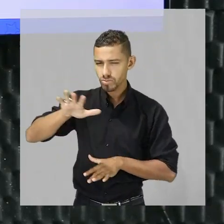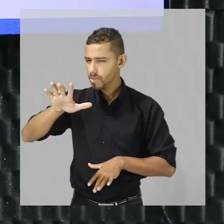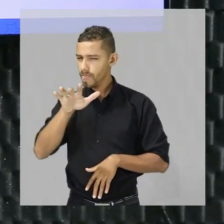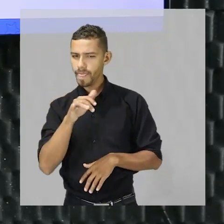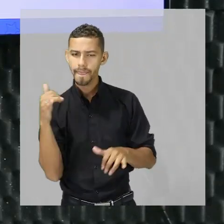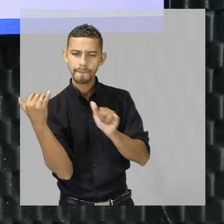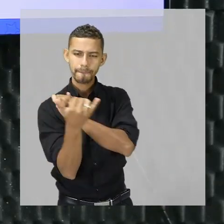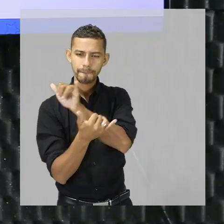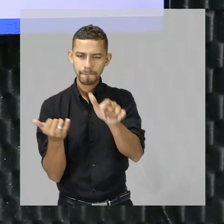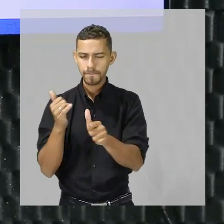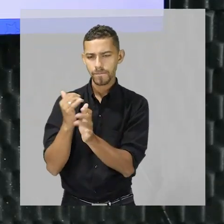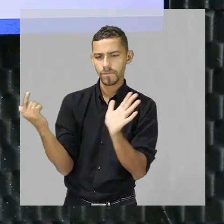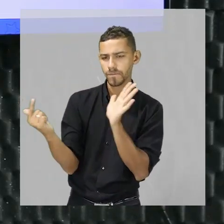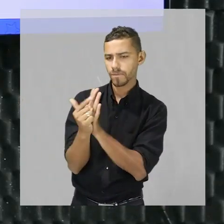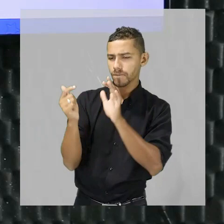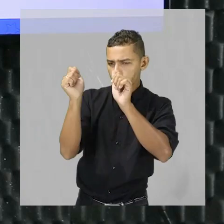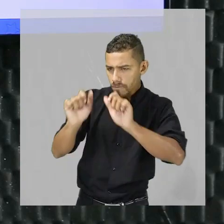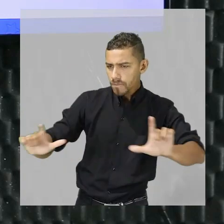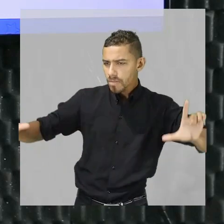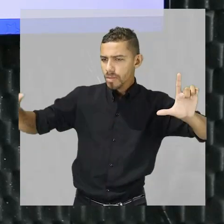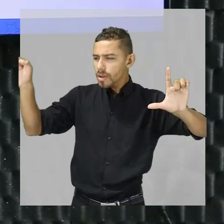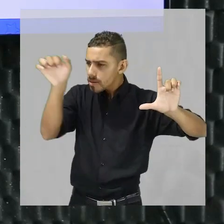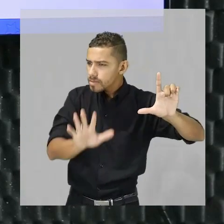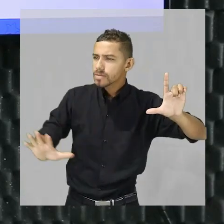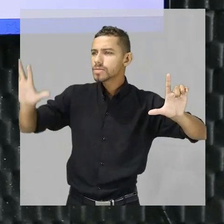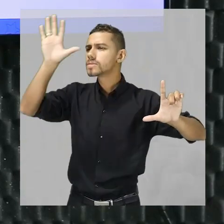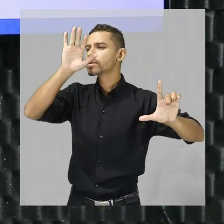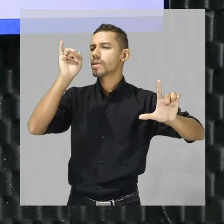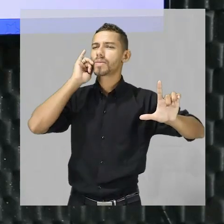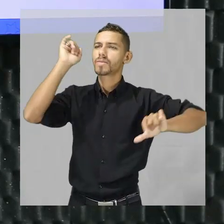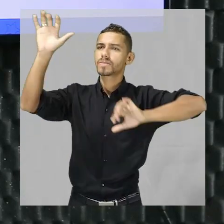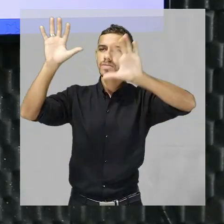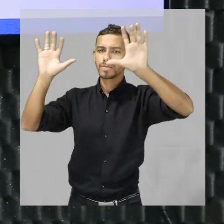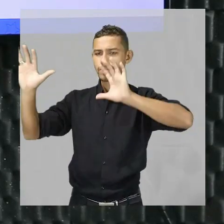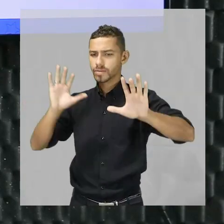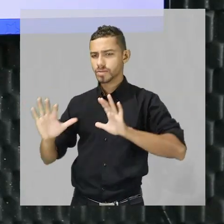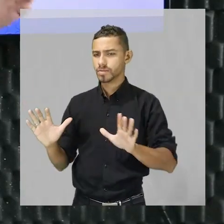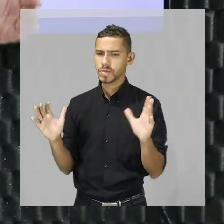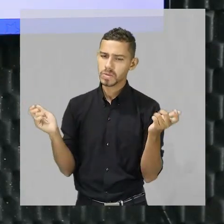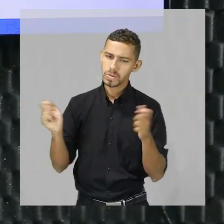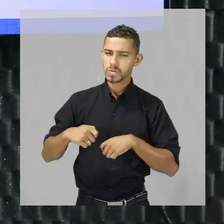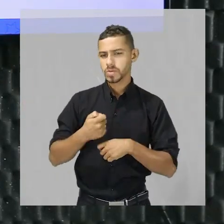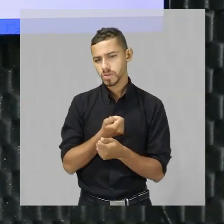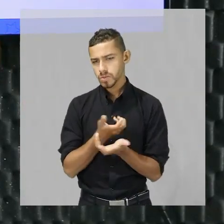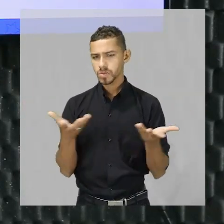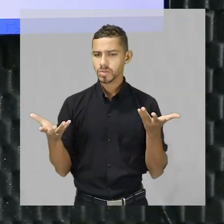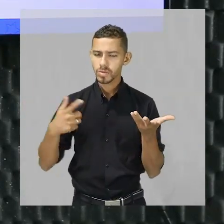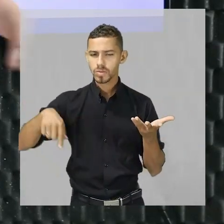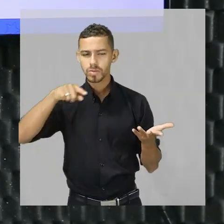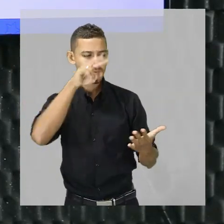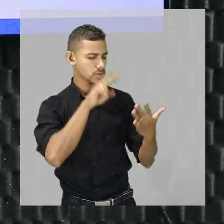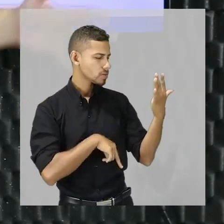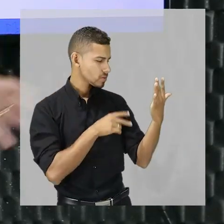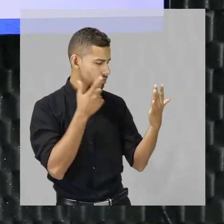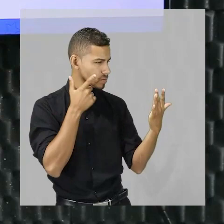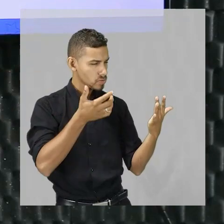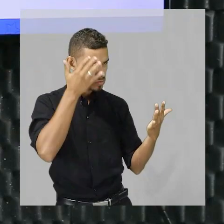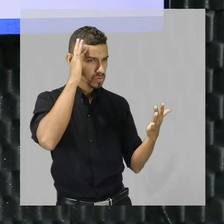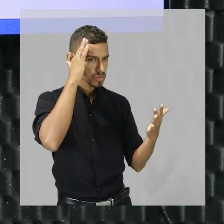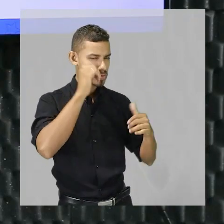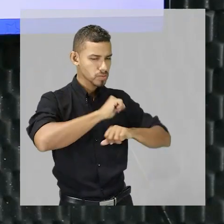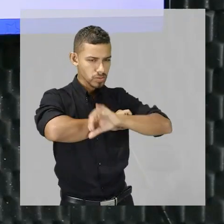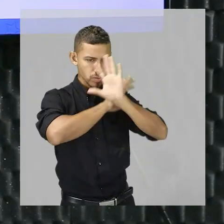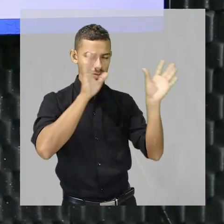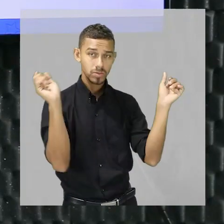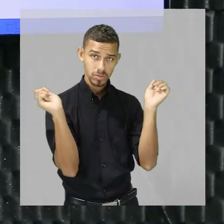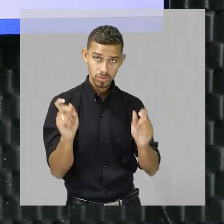ambiente em cartas, em mapas, possibilitando a quem faz a interpretação passar essa para o leitor sucessivamente, para os leitores,